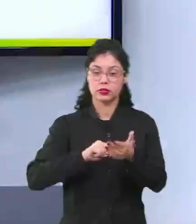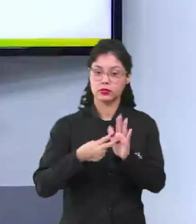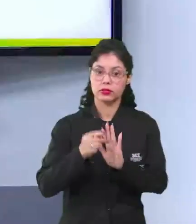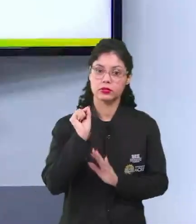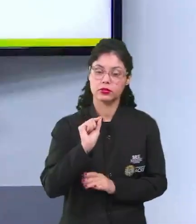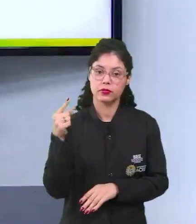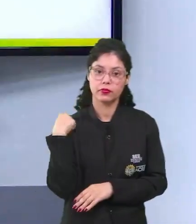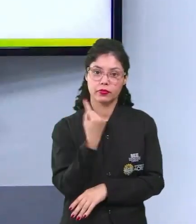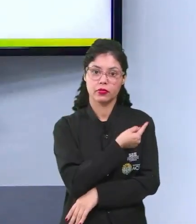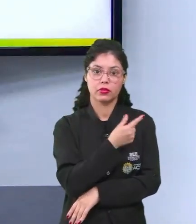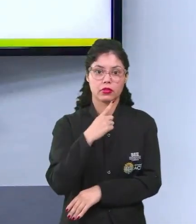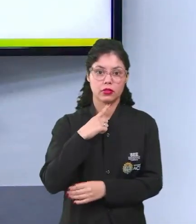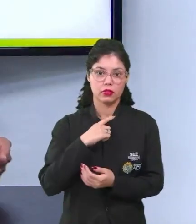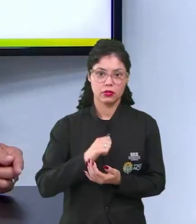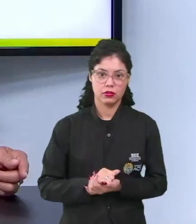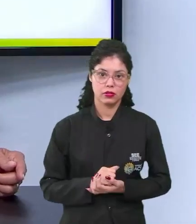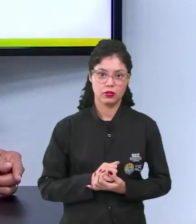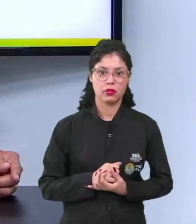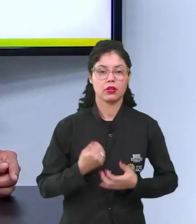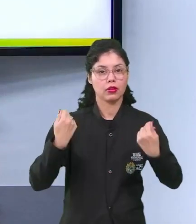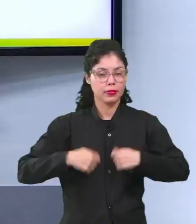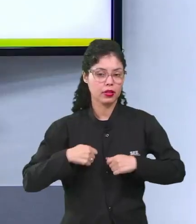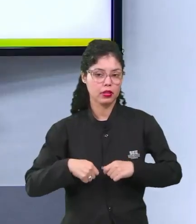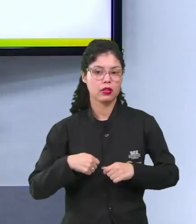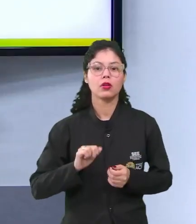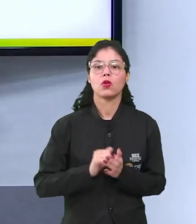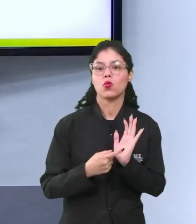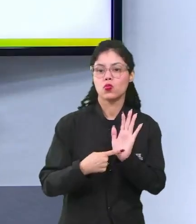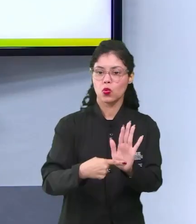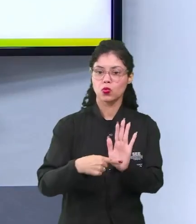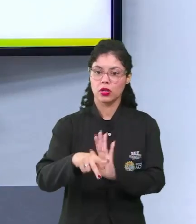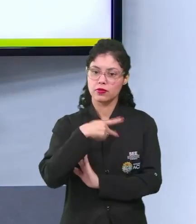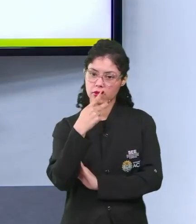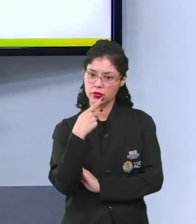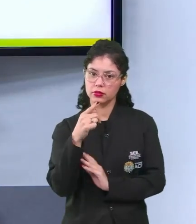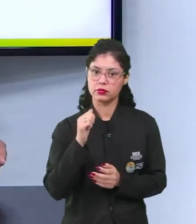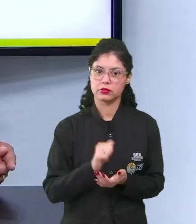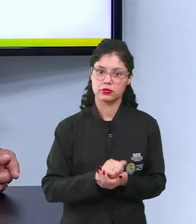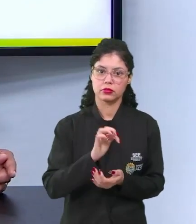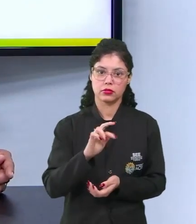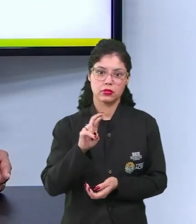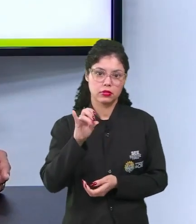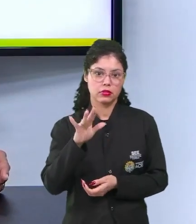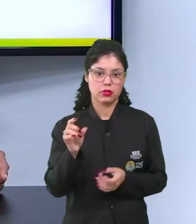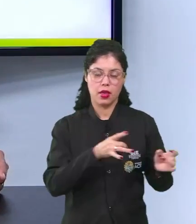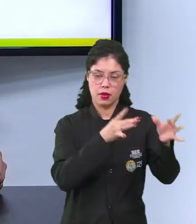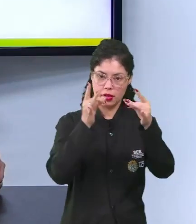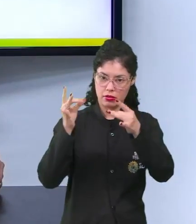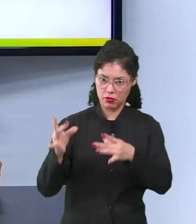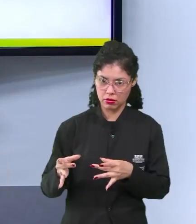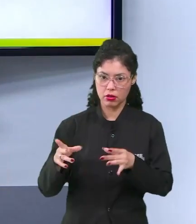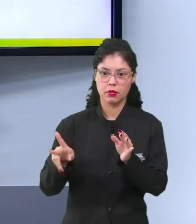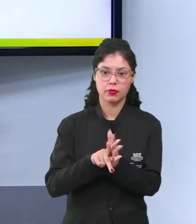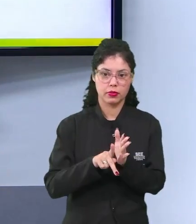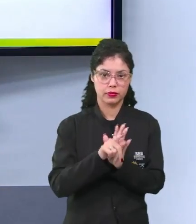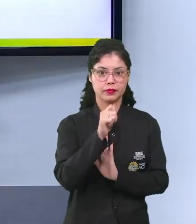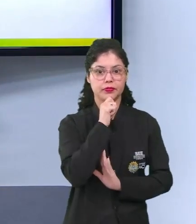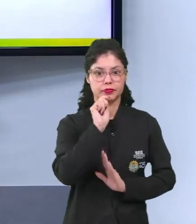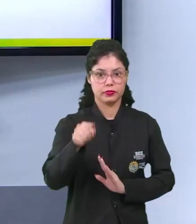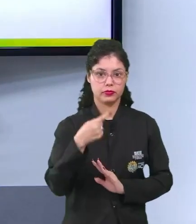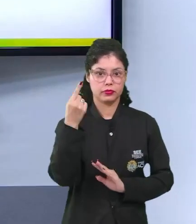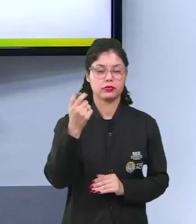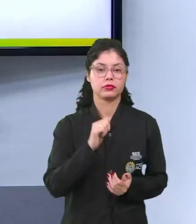É que nós temos o fetiche da publicidade. A gente fala muito de fetiche da mercadoria, que é